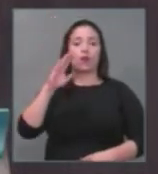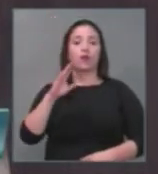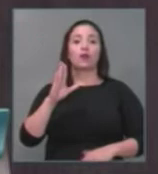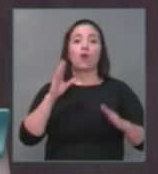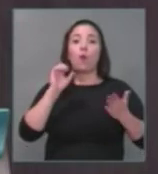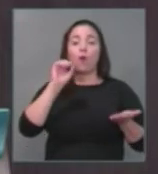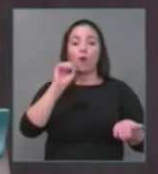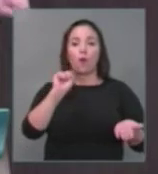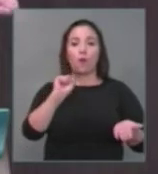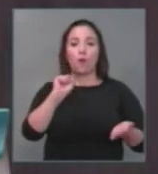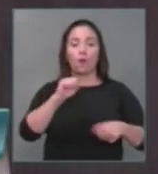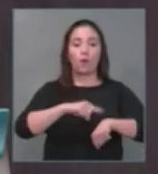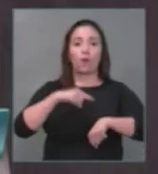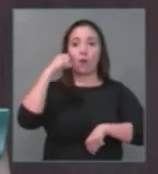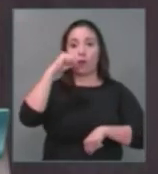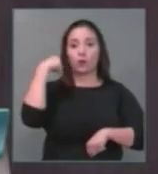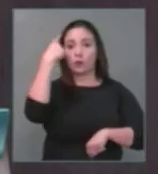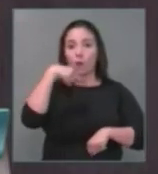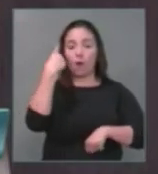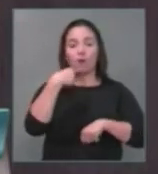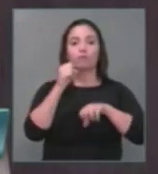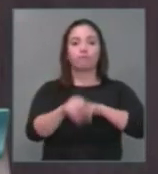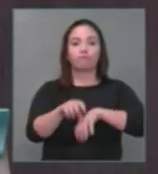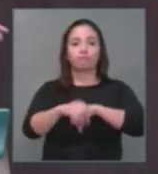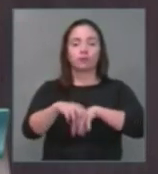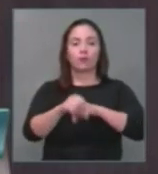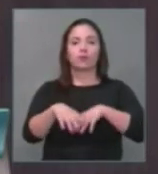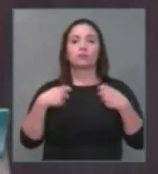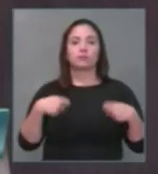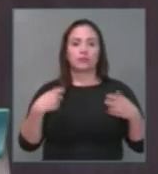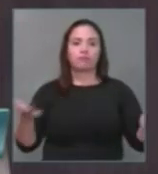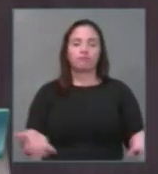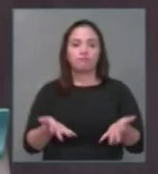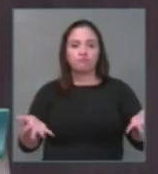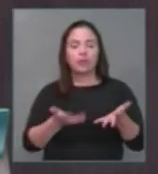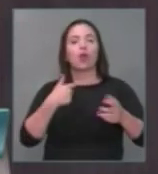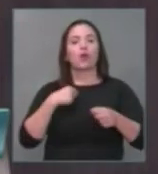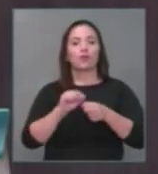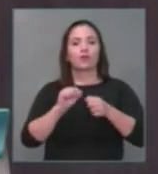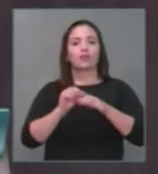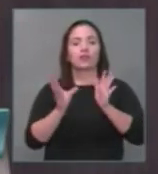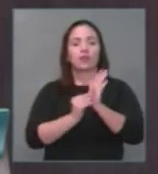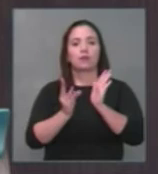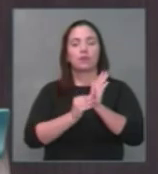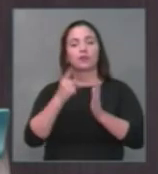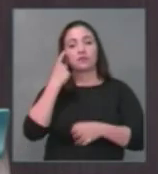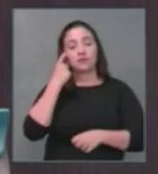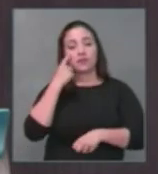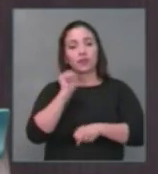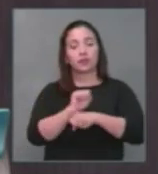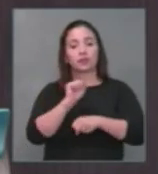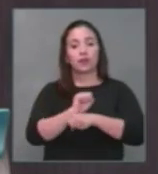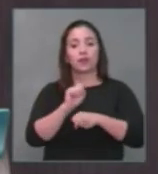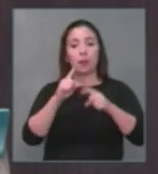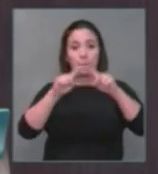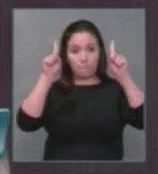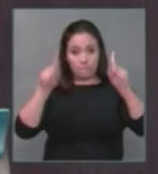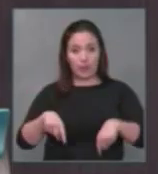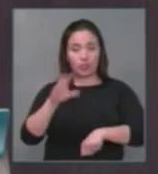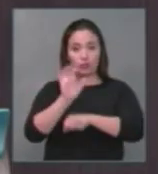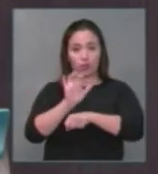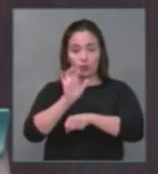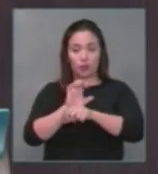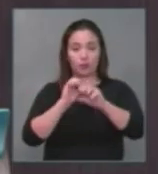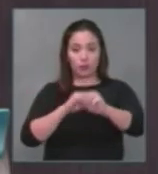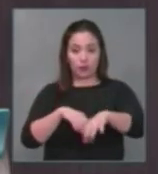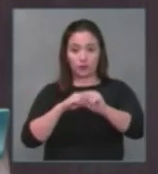8 horas. Por isso que eu também coloquei uma emenda no sentido, e espero que ela seja aprovada, no sentido de que o Plano Estadual de Educação,